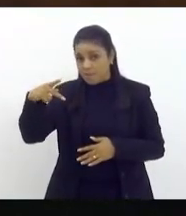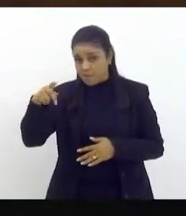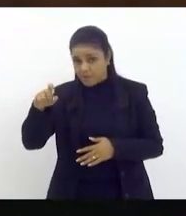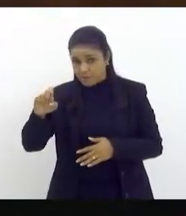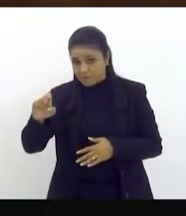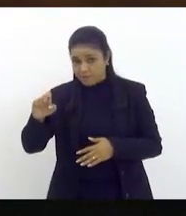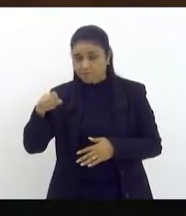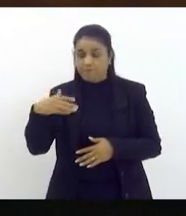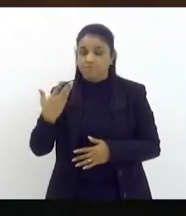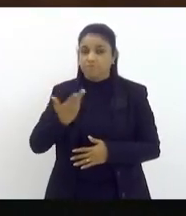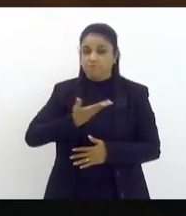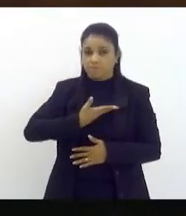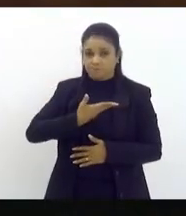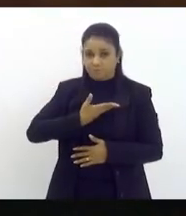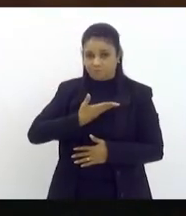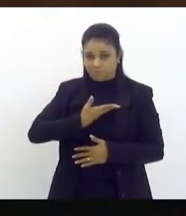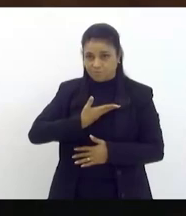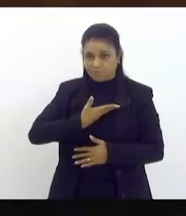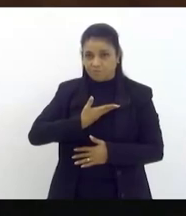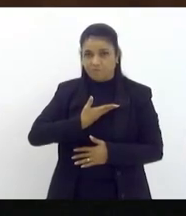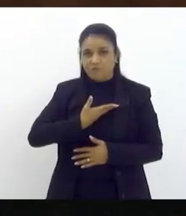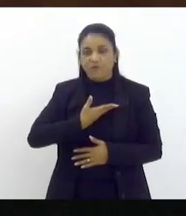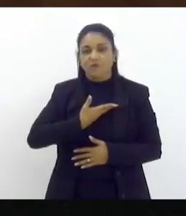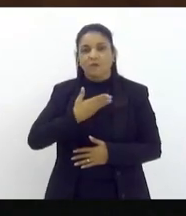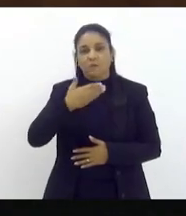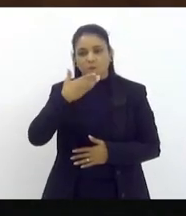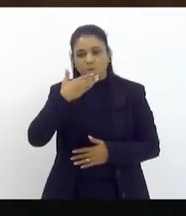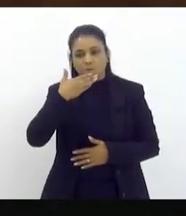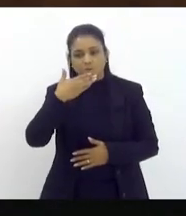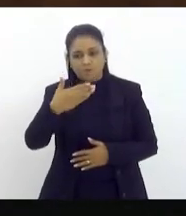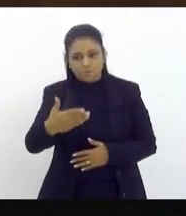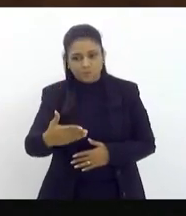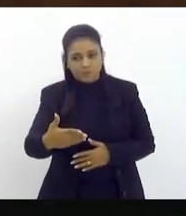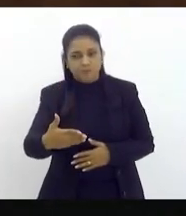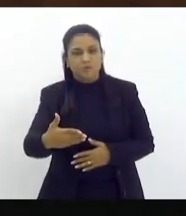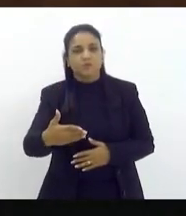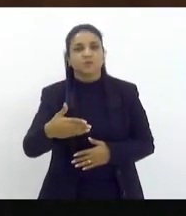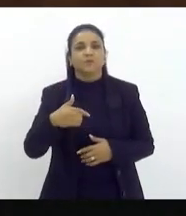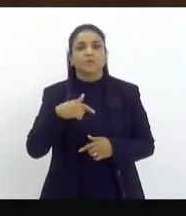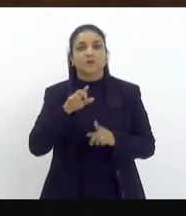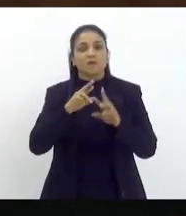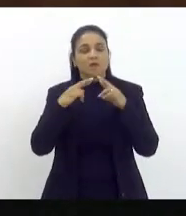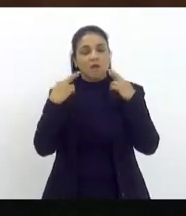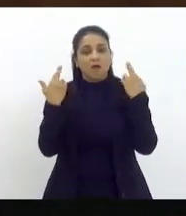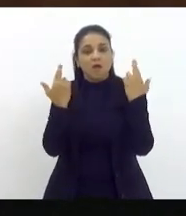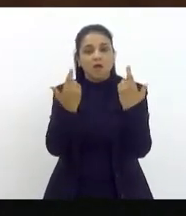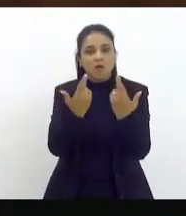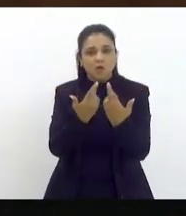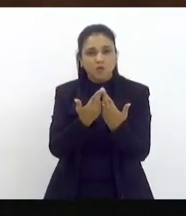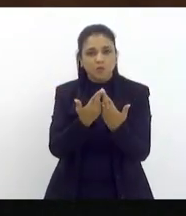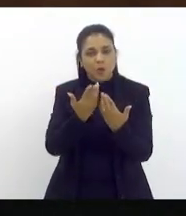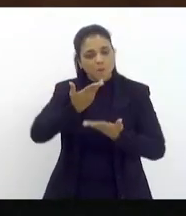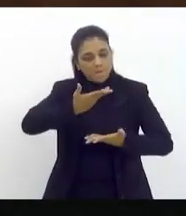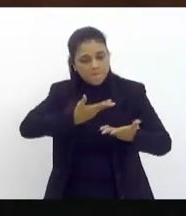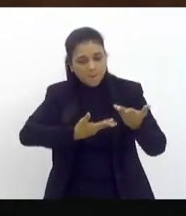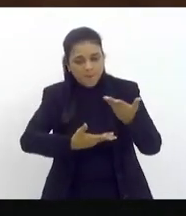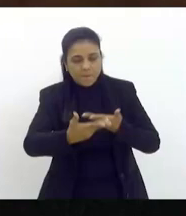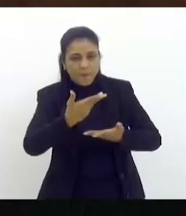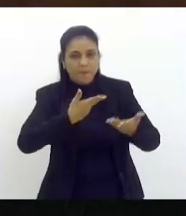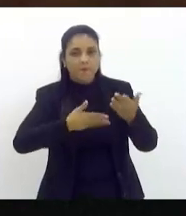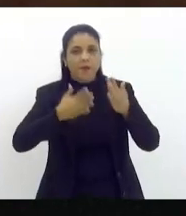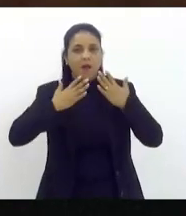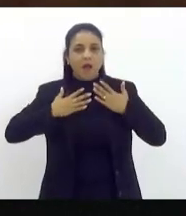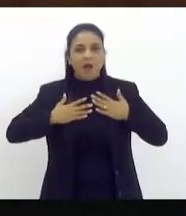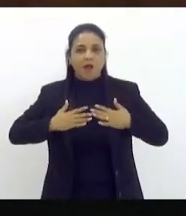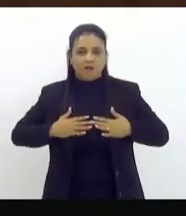o Senhor possa intermediar né uma reunião a fim de a paz Igual essa situação a gente sabe